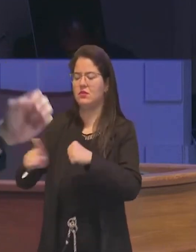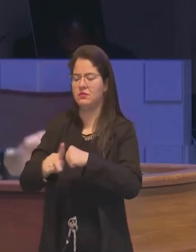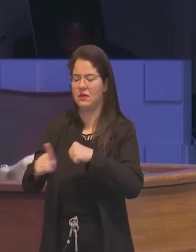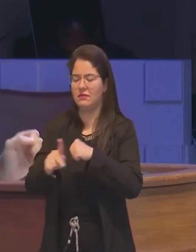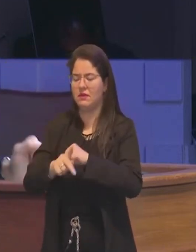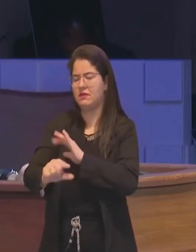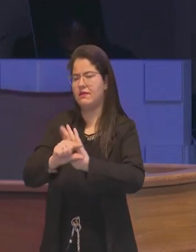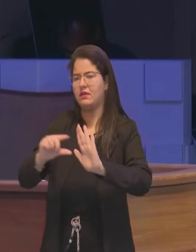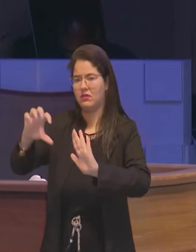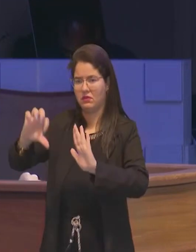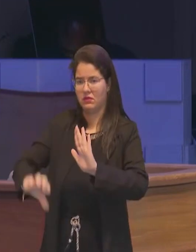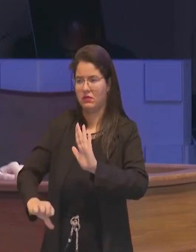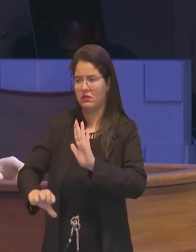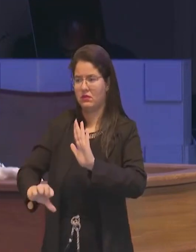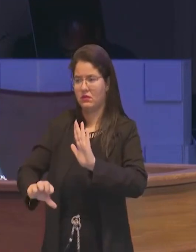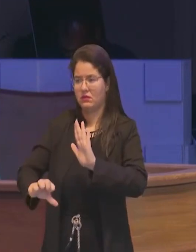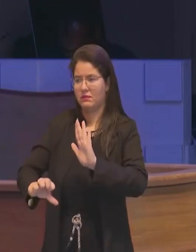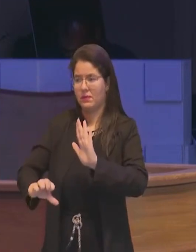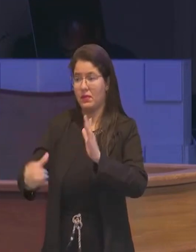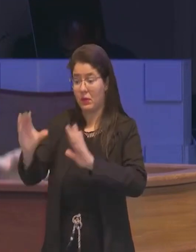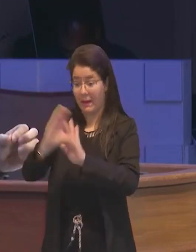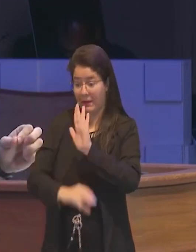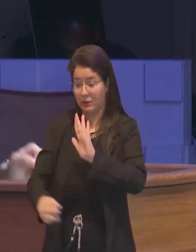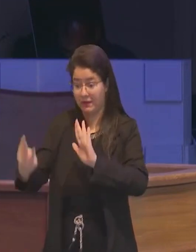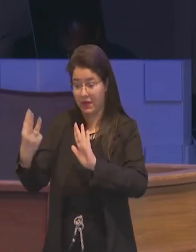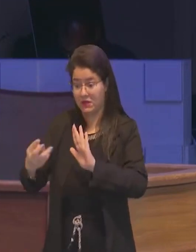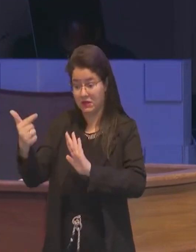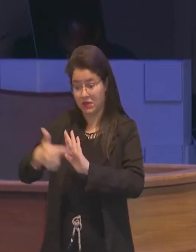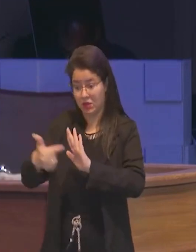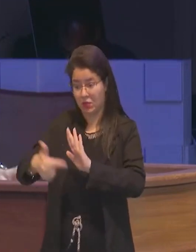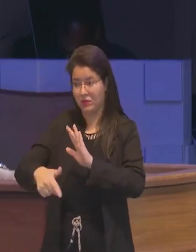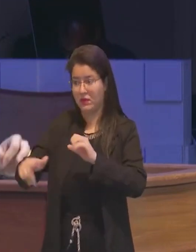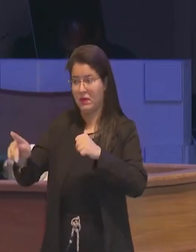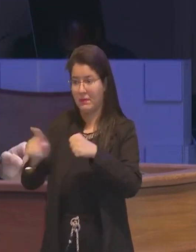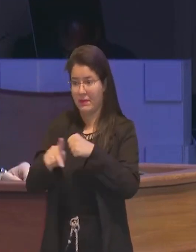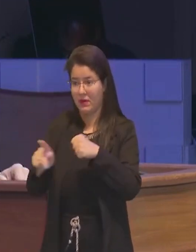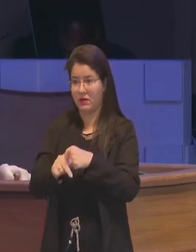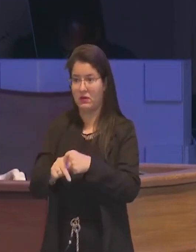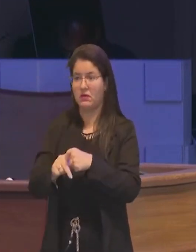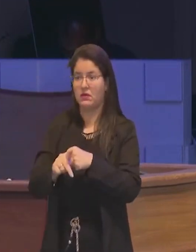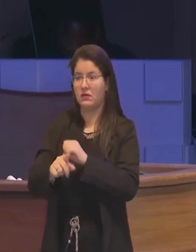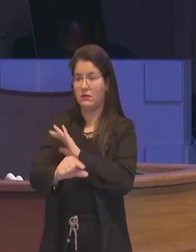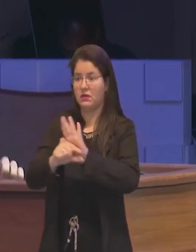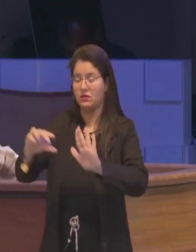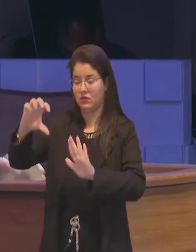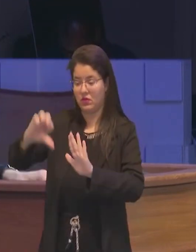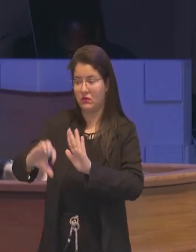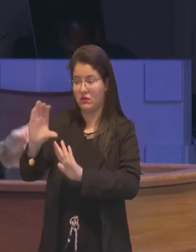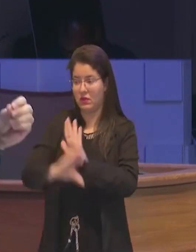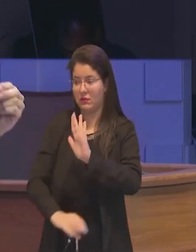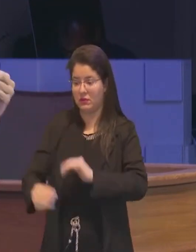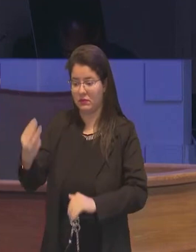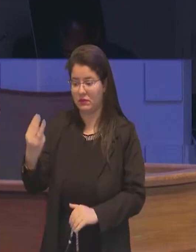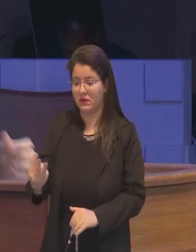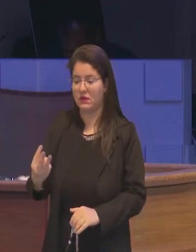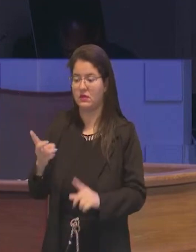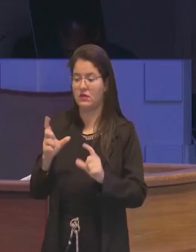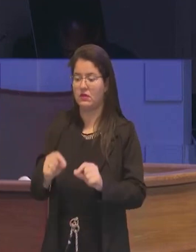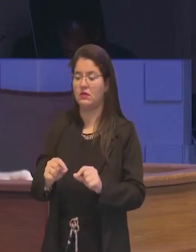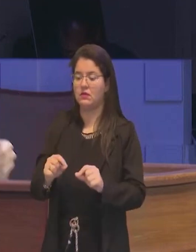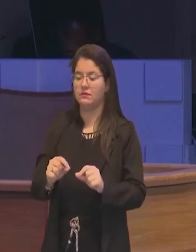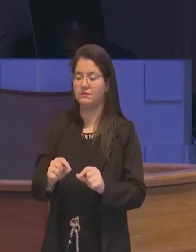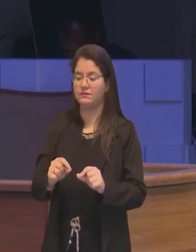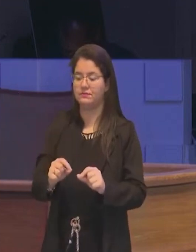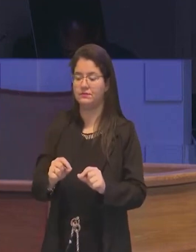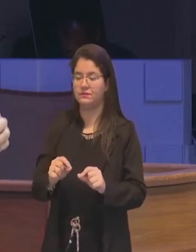versículo 9 do capítulo 3. 2 Pedro, versículo 9 do capítulo 3, em que o apóstolo